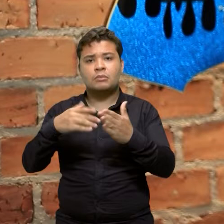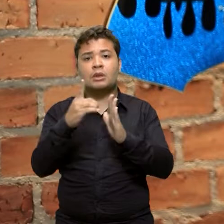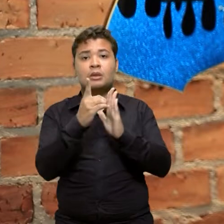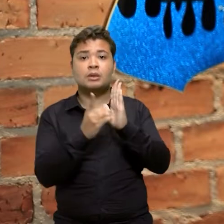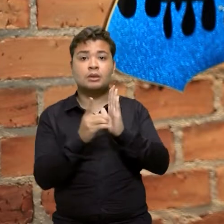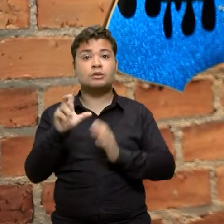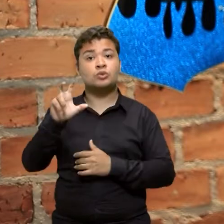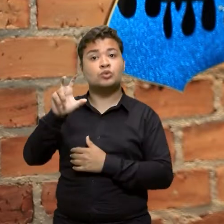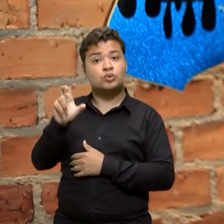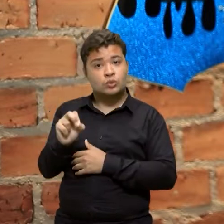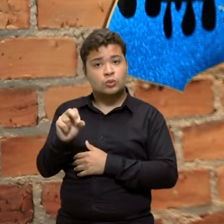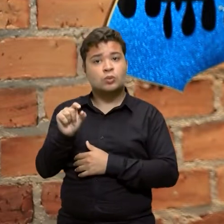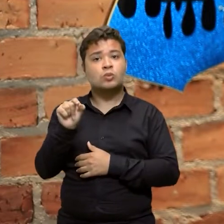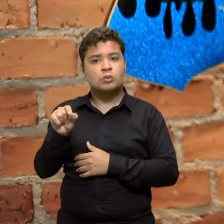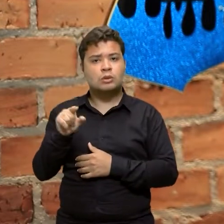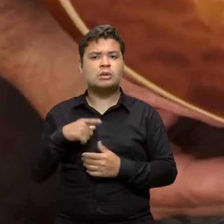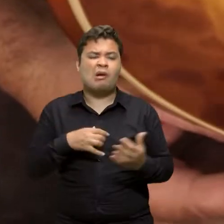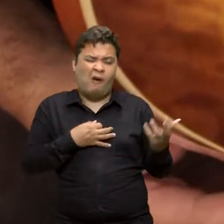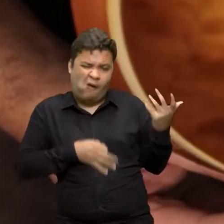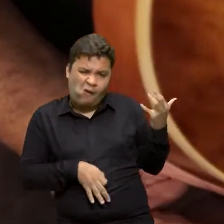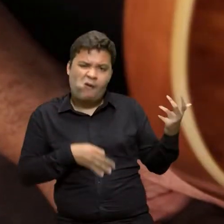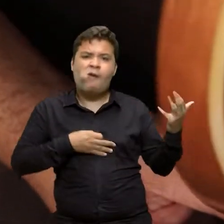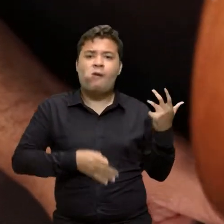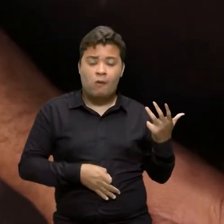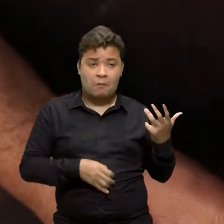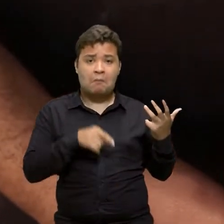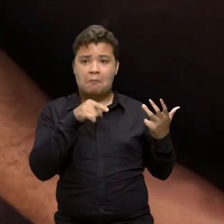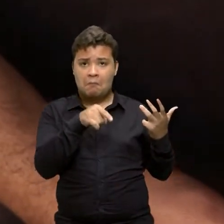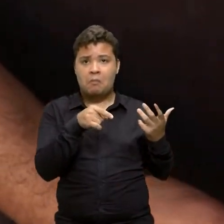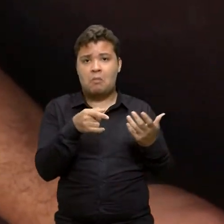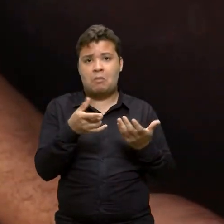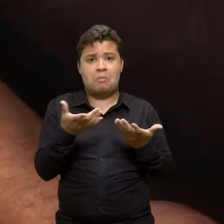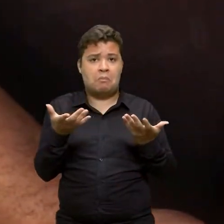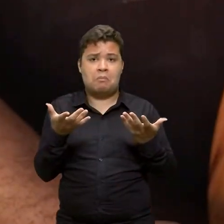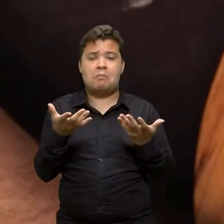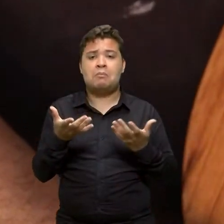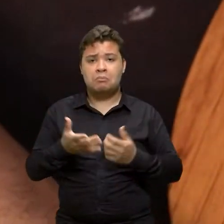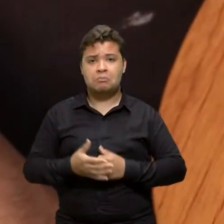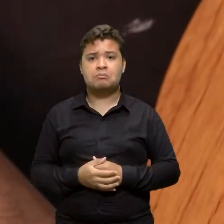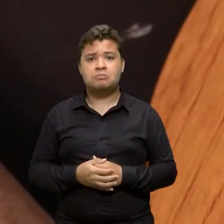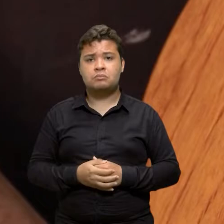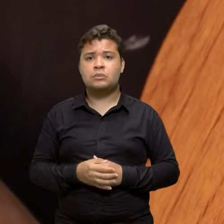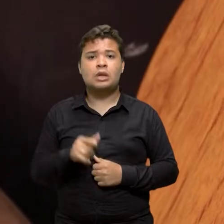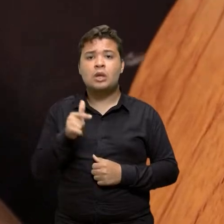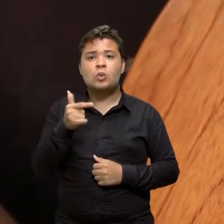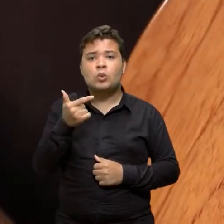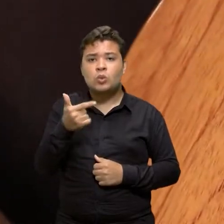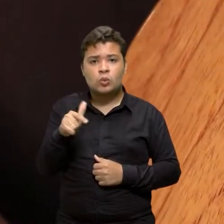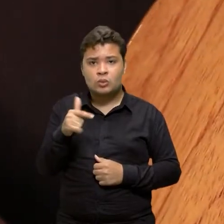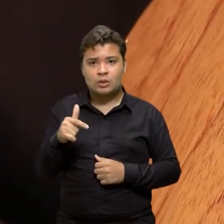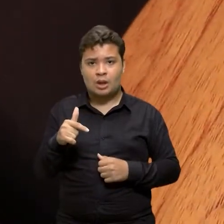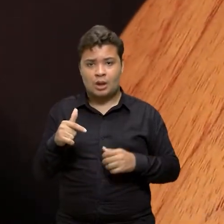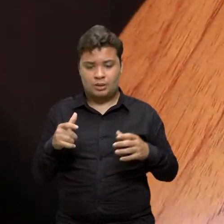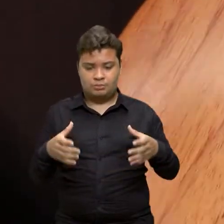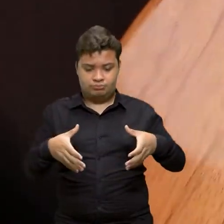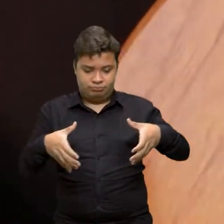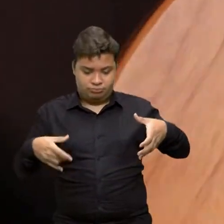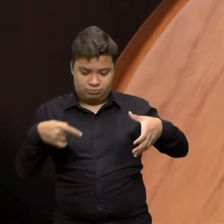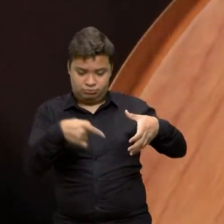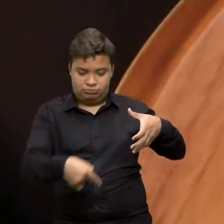que na década de 50, começaram as guitarras sólidas, né, que são essas que não tem aquela